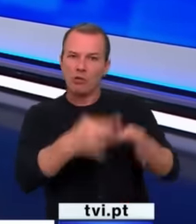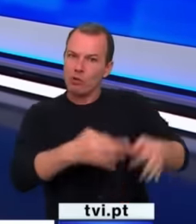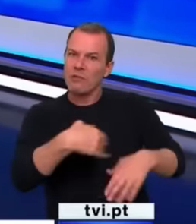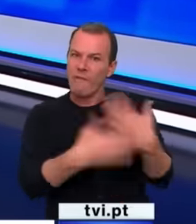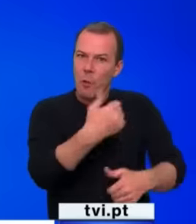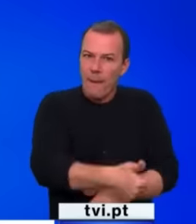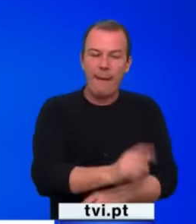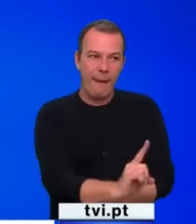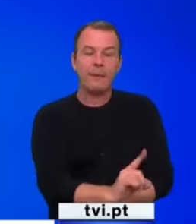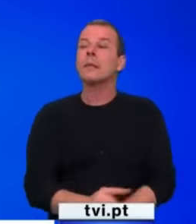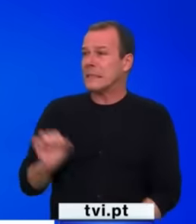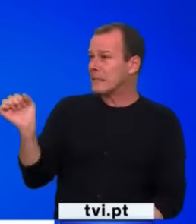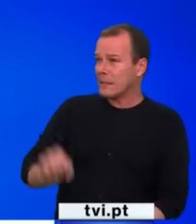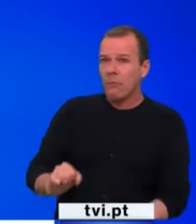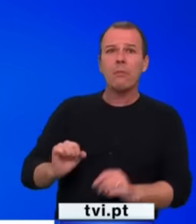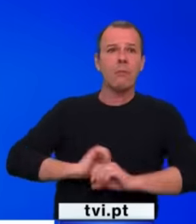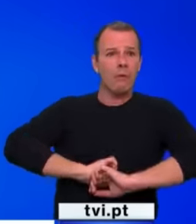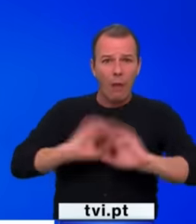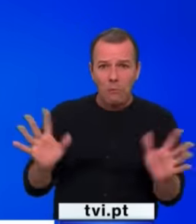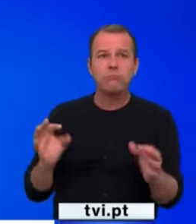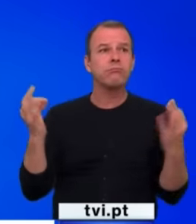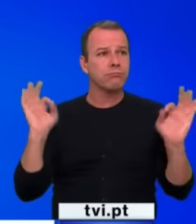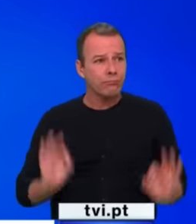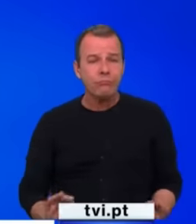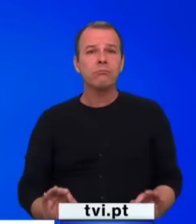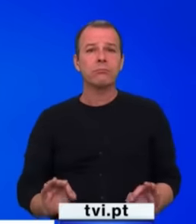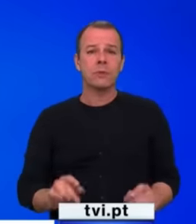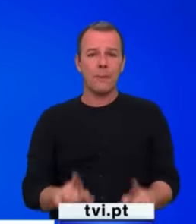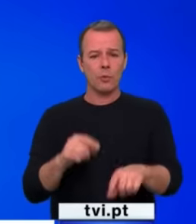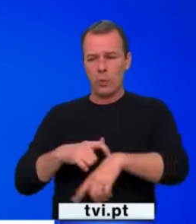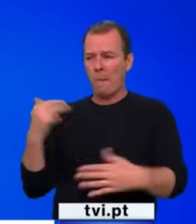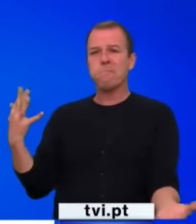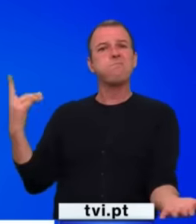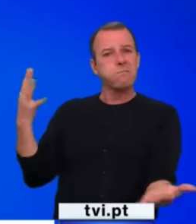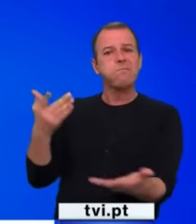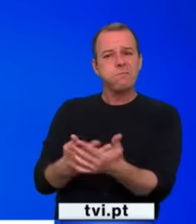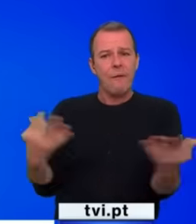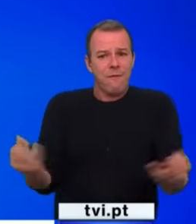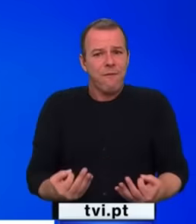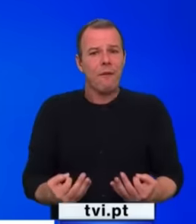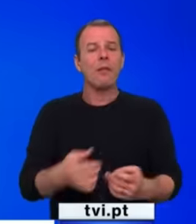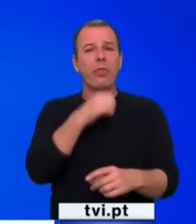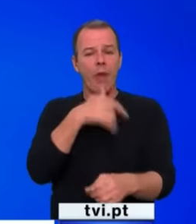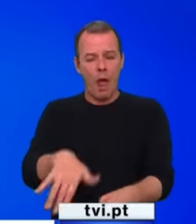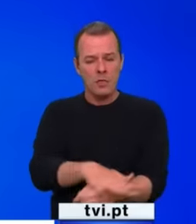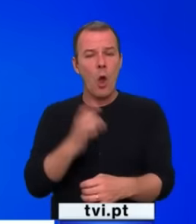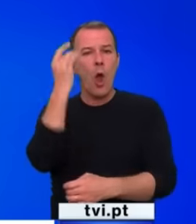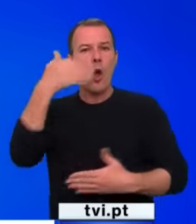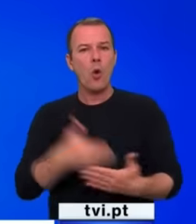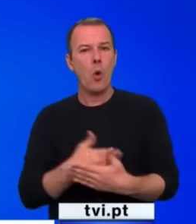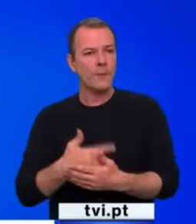está a funcionar, eu acho que isso é evidente. Ao longo dos últimos tempos, nós tivemos mais casos de corrupção a